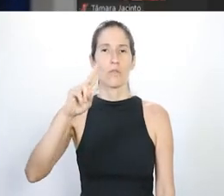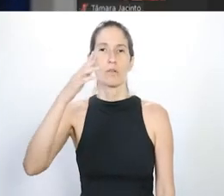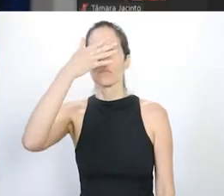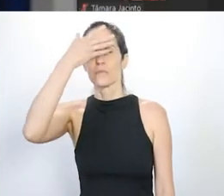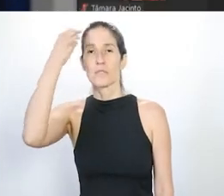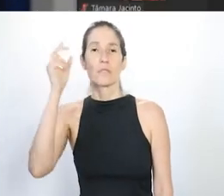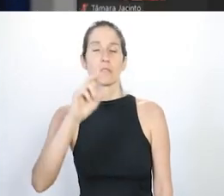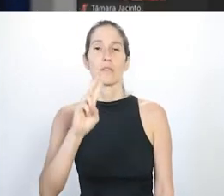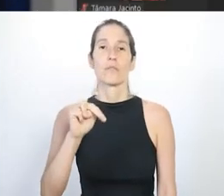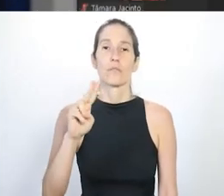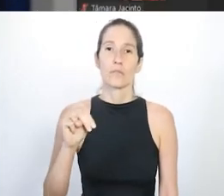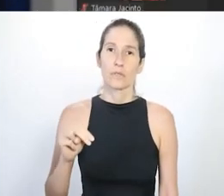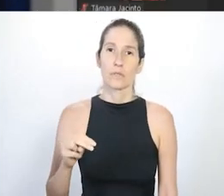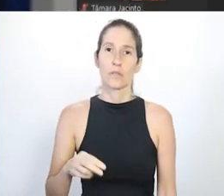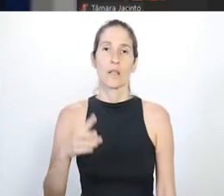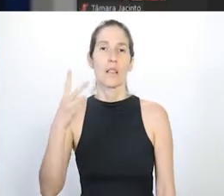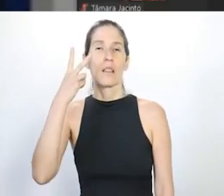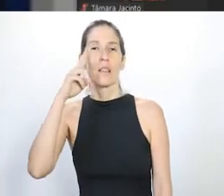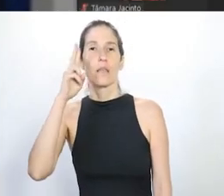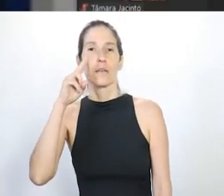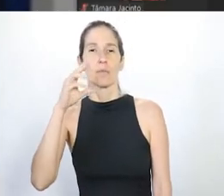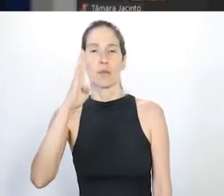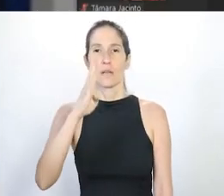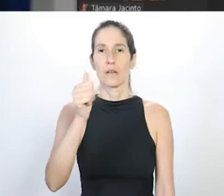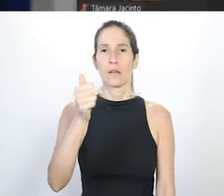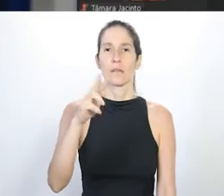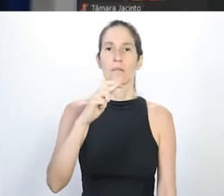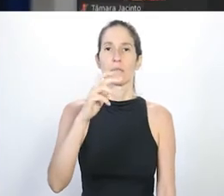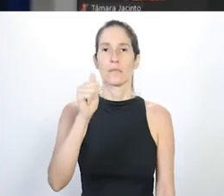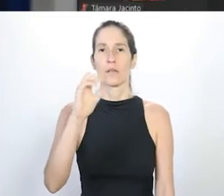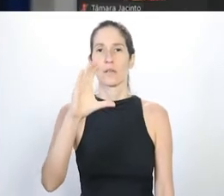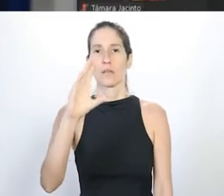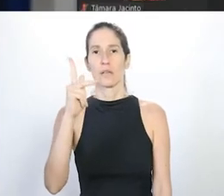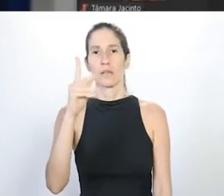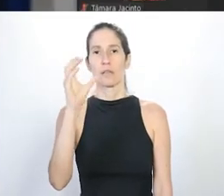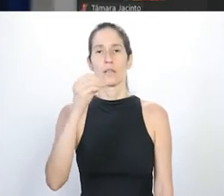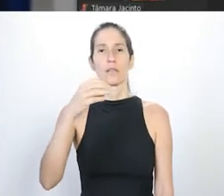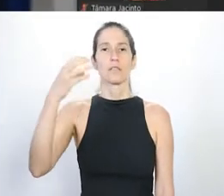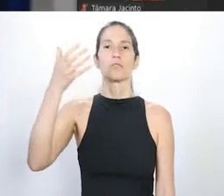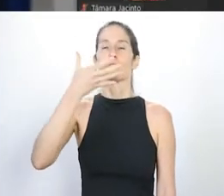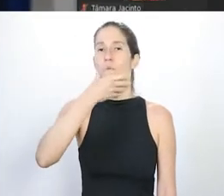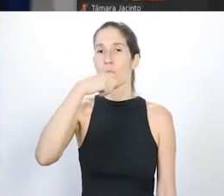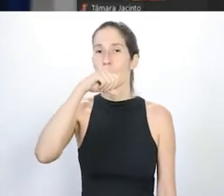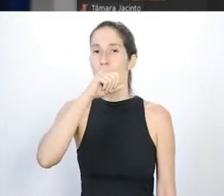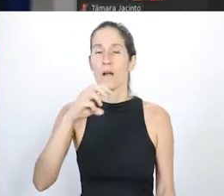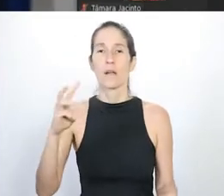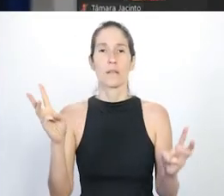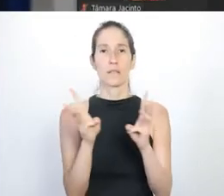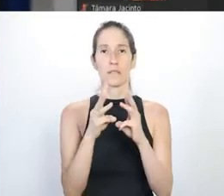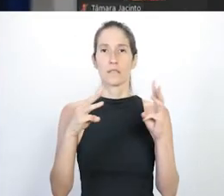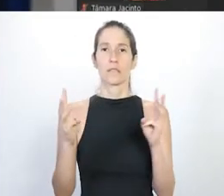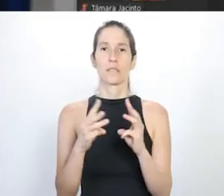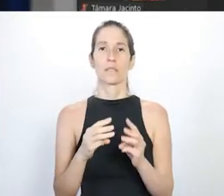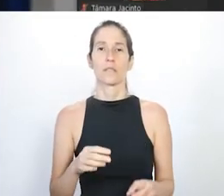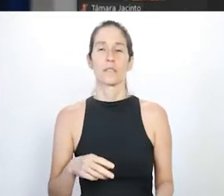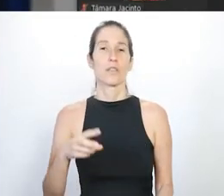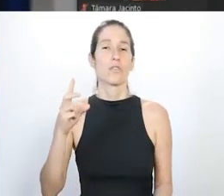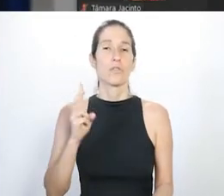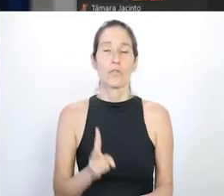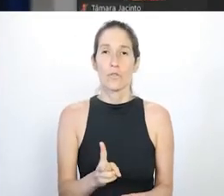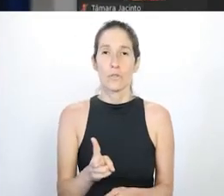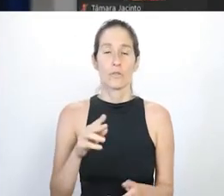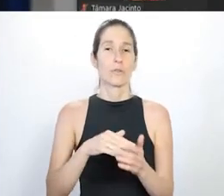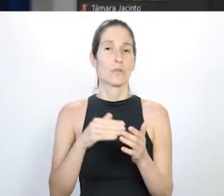história em Pernambuco de ciranda antes de Baracho. Todas as histórias que a gente conhece, todas as histórias, é a